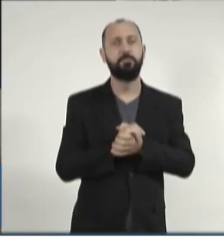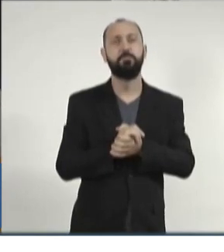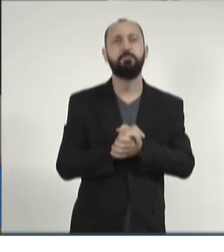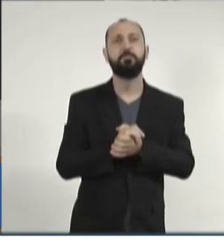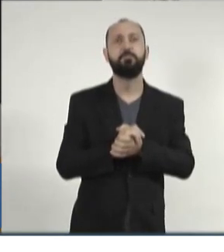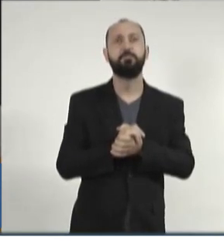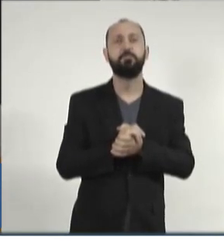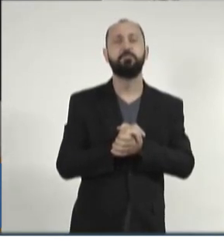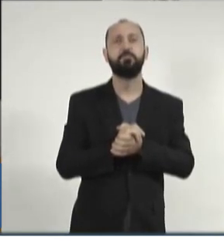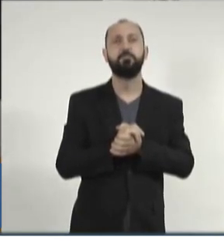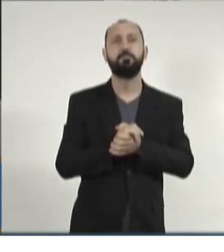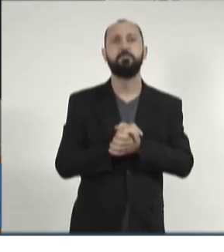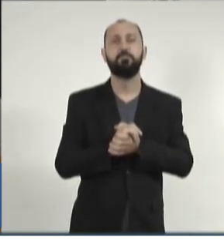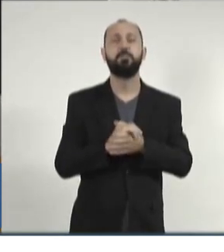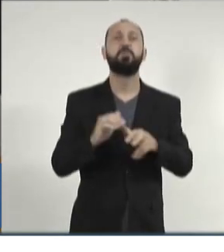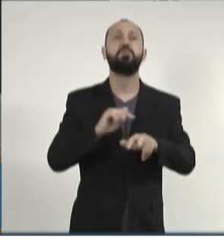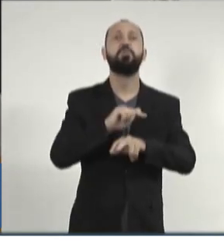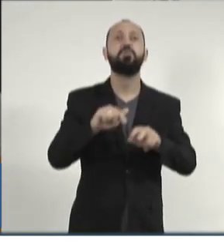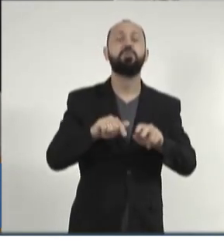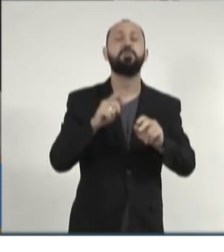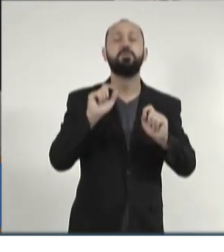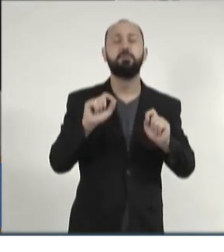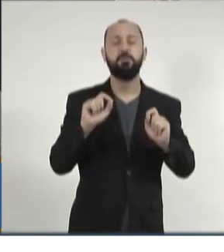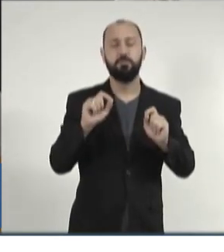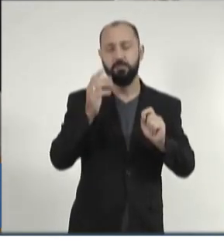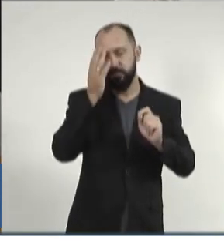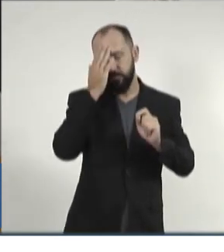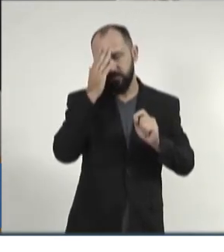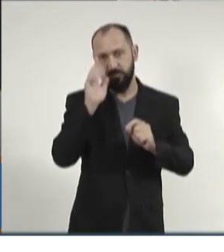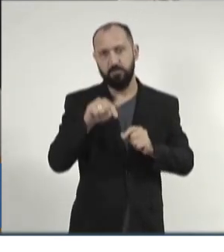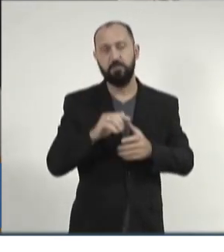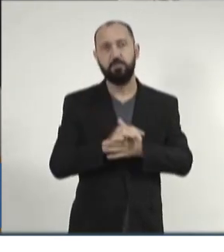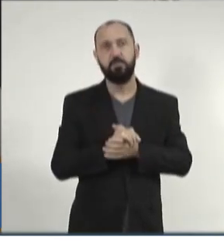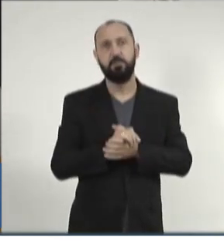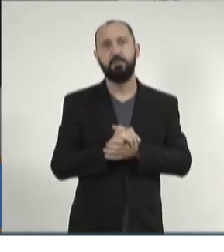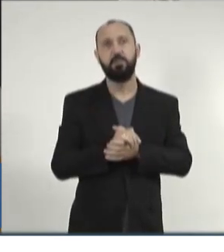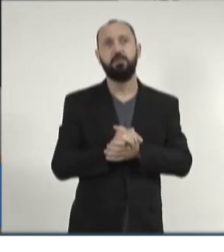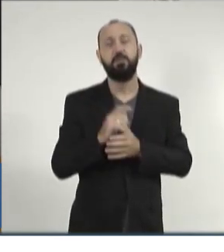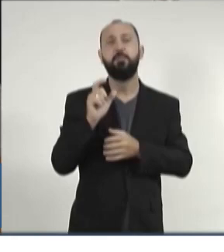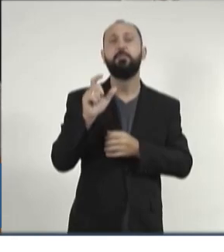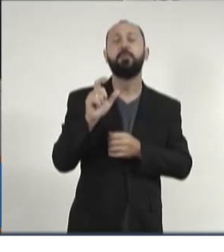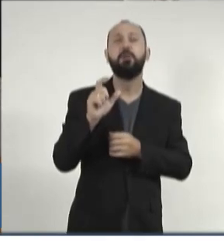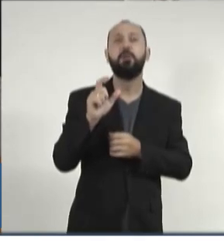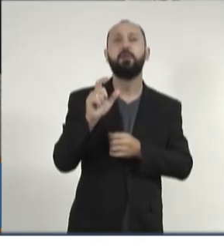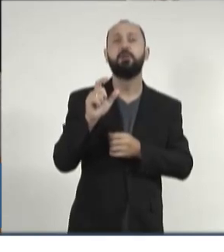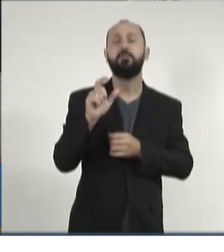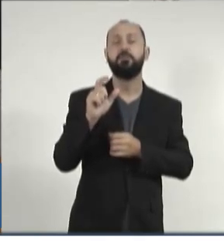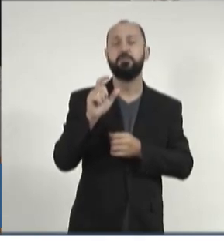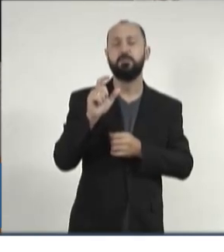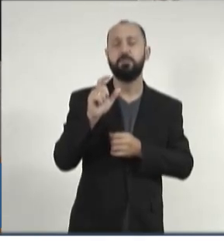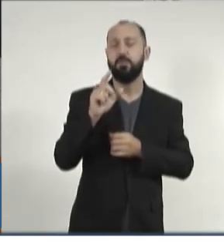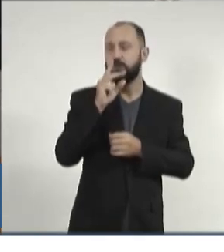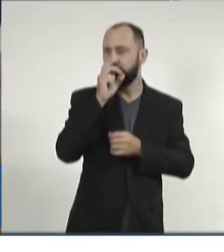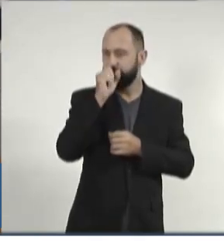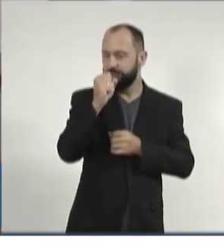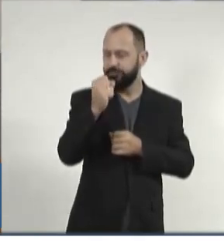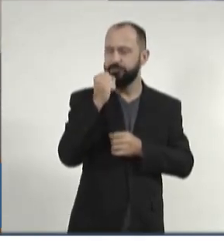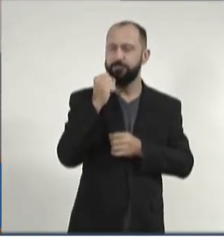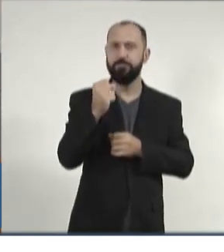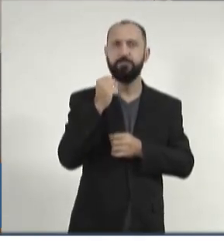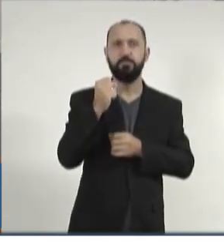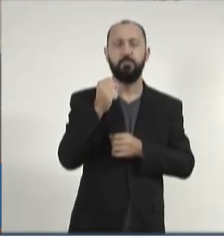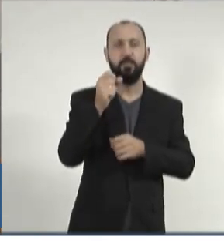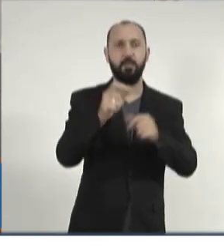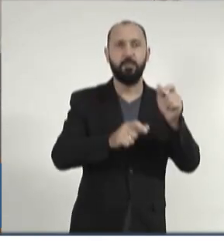Alguém sabe o que é violência baseada no gênero? Essa palavra aqui, ela foi massacrada, né?